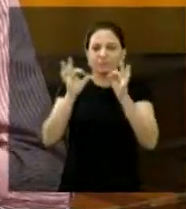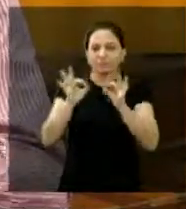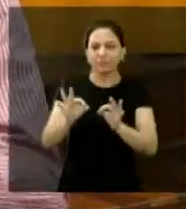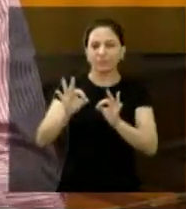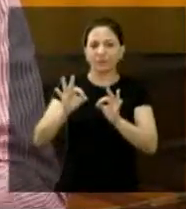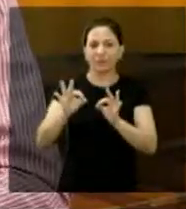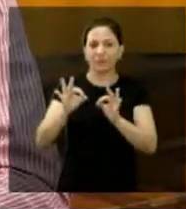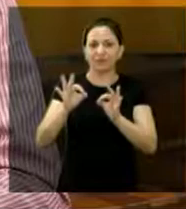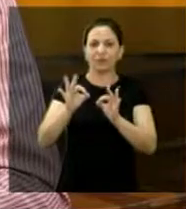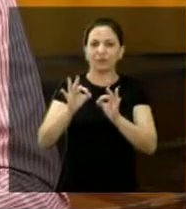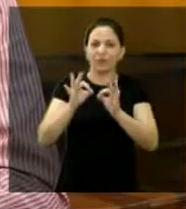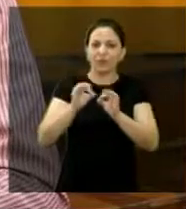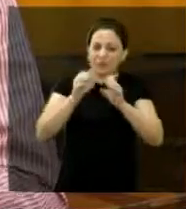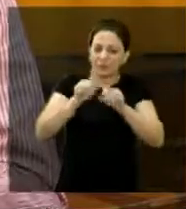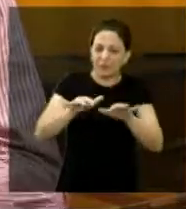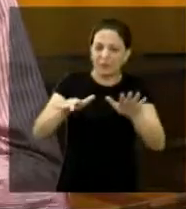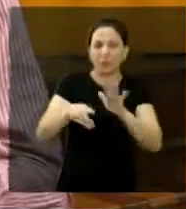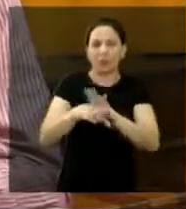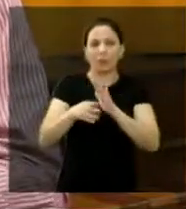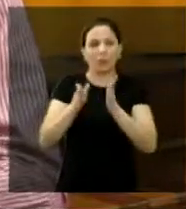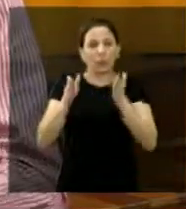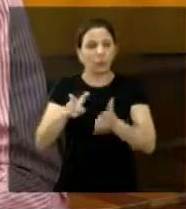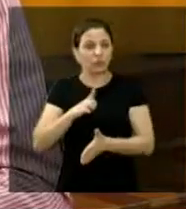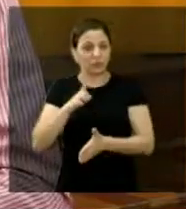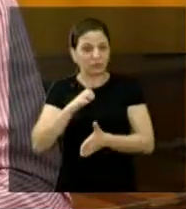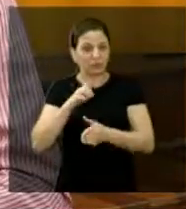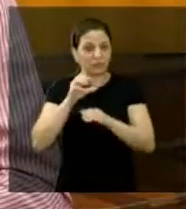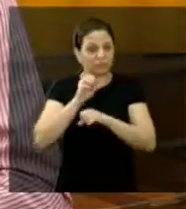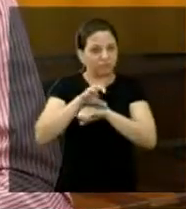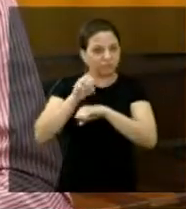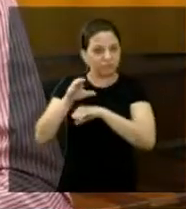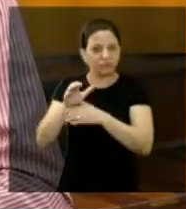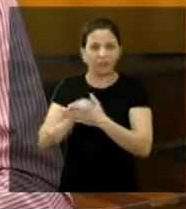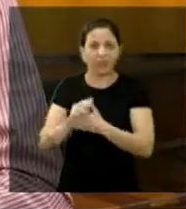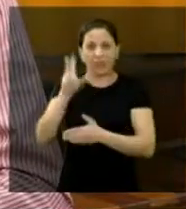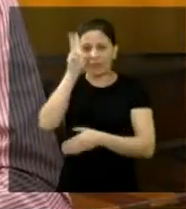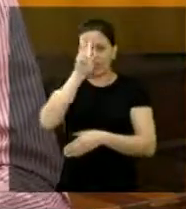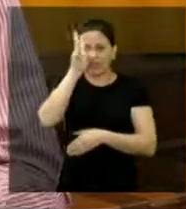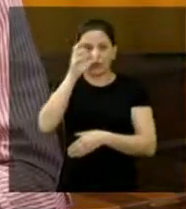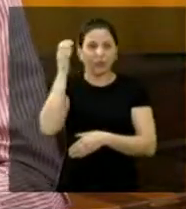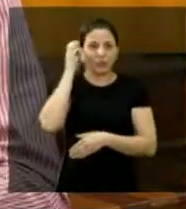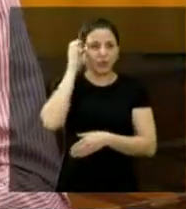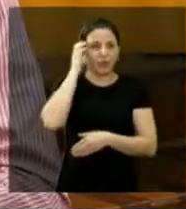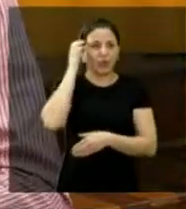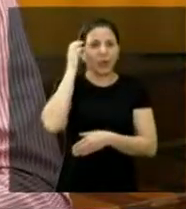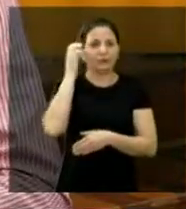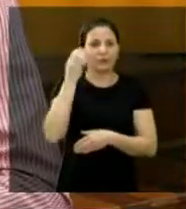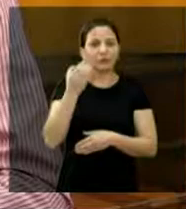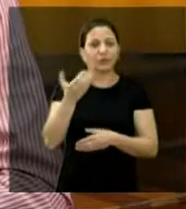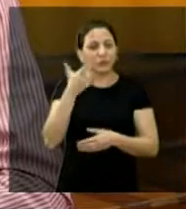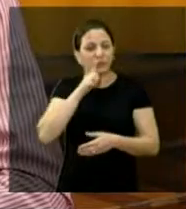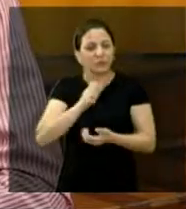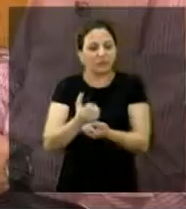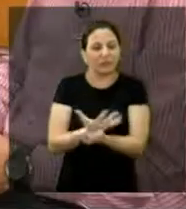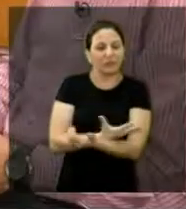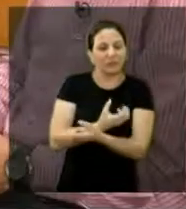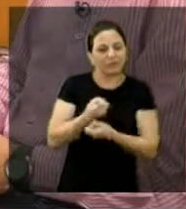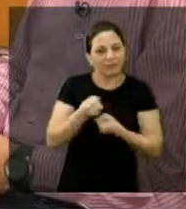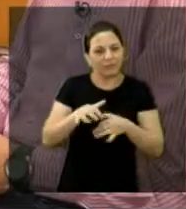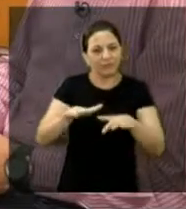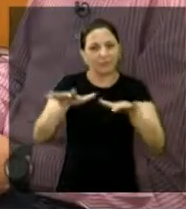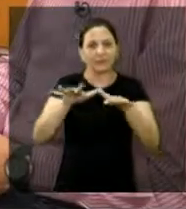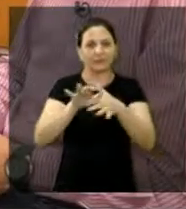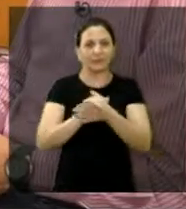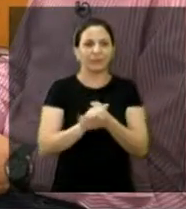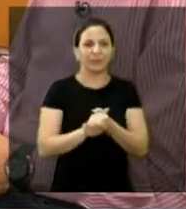e predomina até hoje. Talvez a minha escola de rádio me tenha proporcionado essa condição. E hoje você